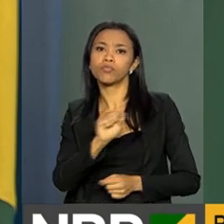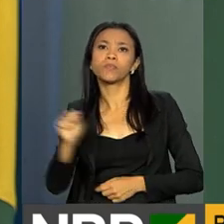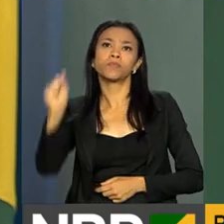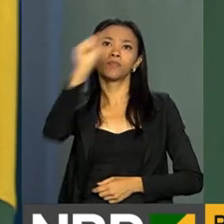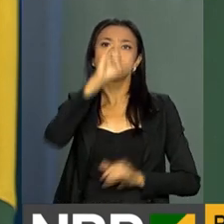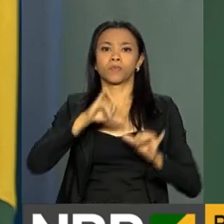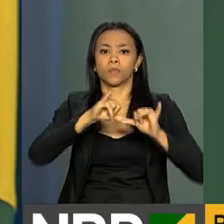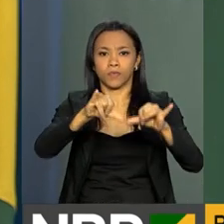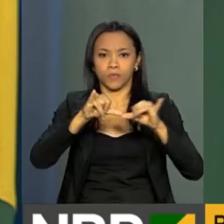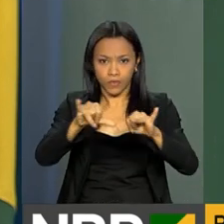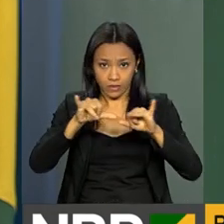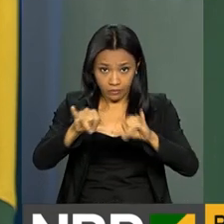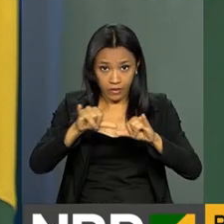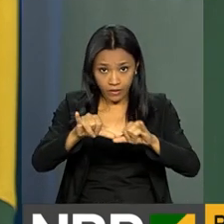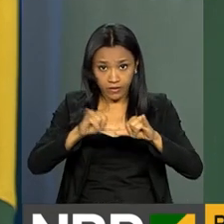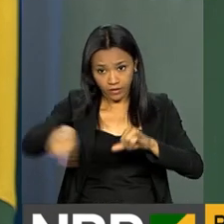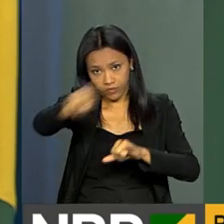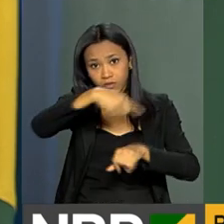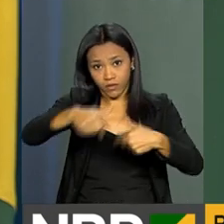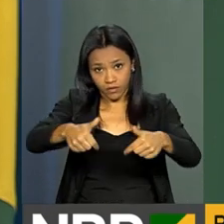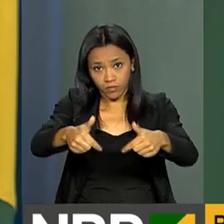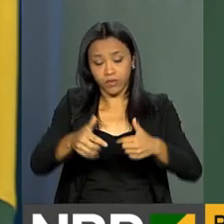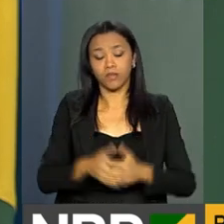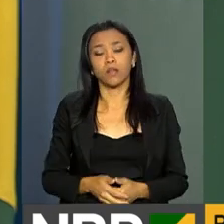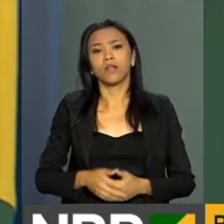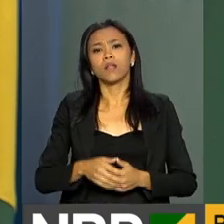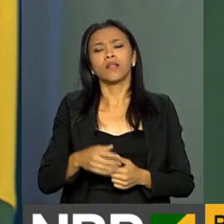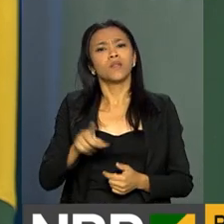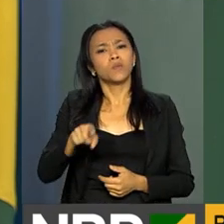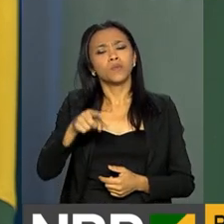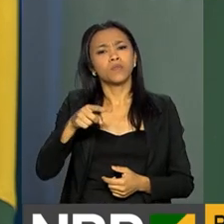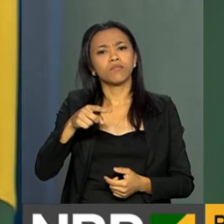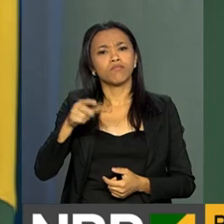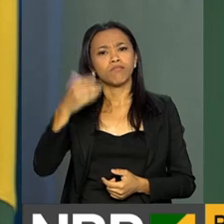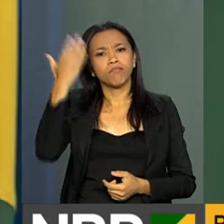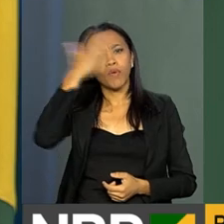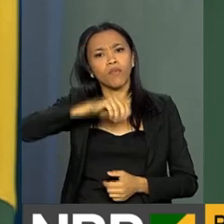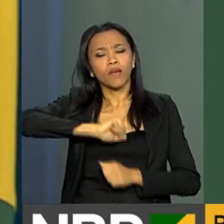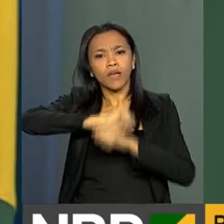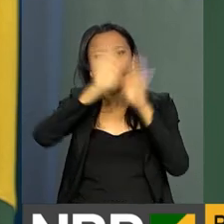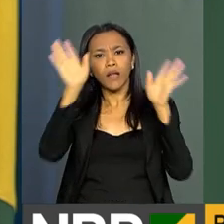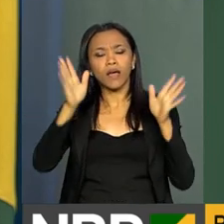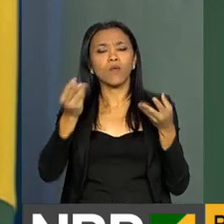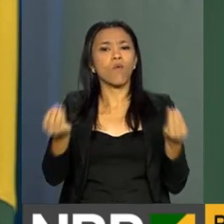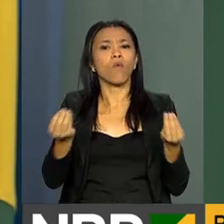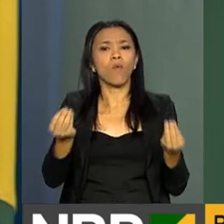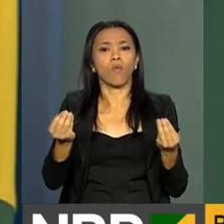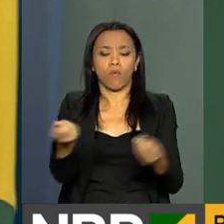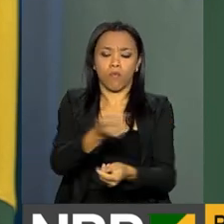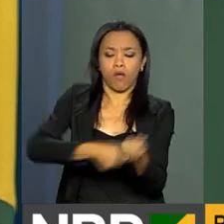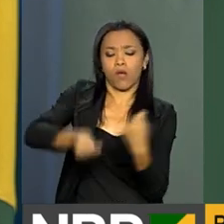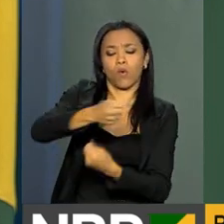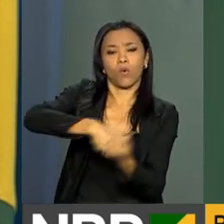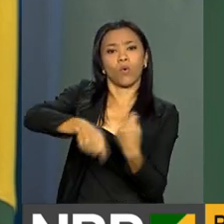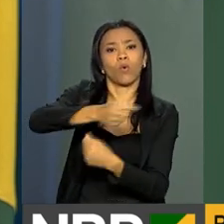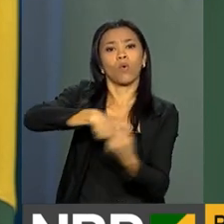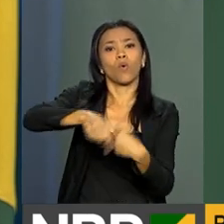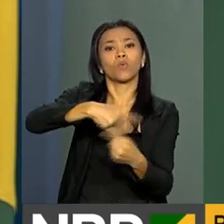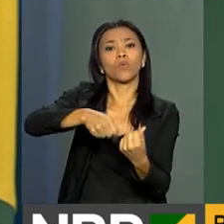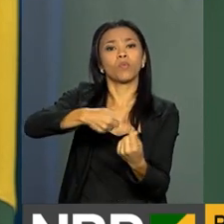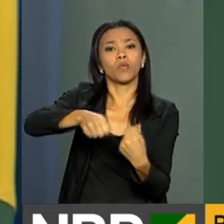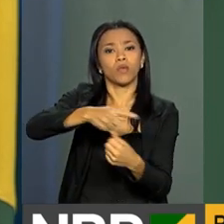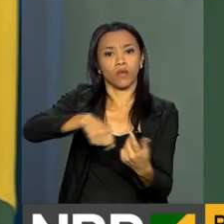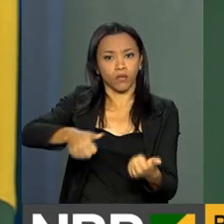senhores fazem, nos dá uma medida clara de como anda a economia. Porque, afinal, o varejo,